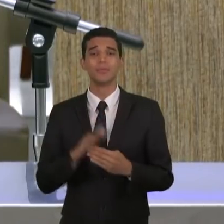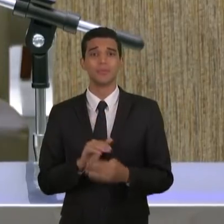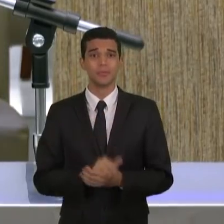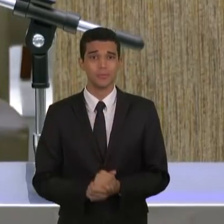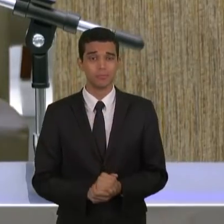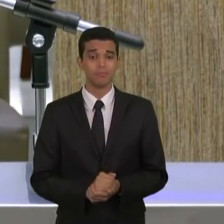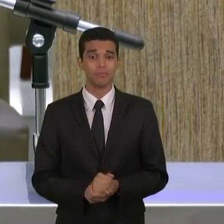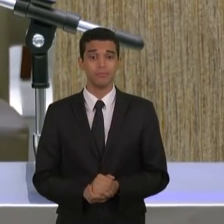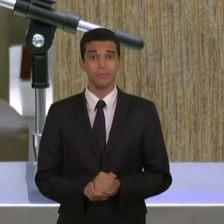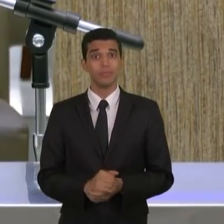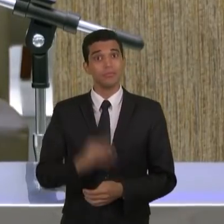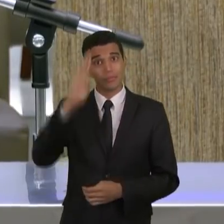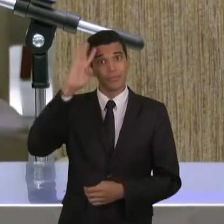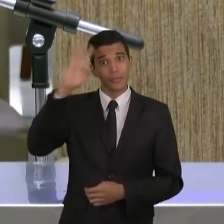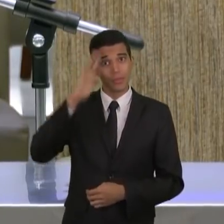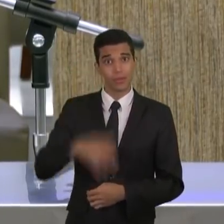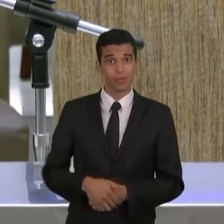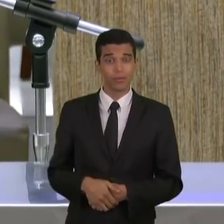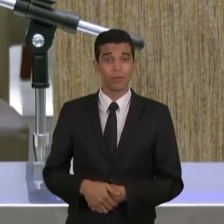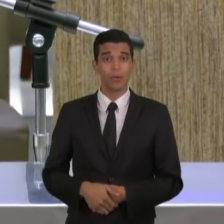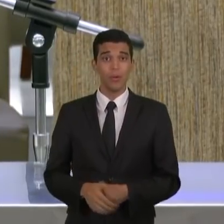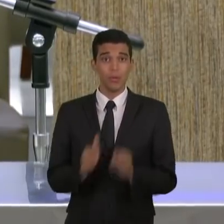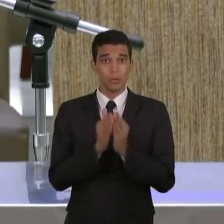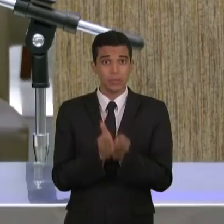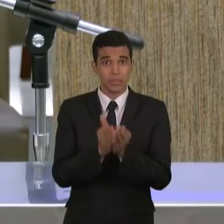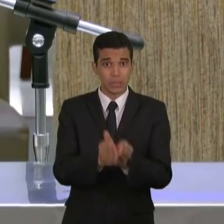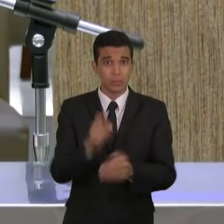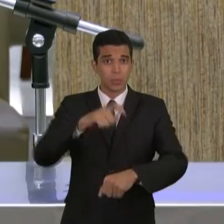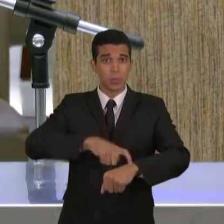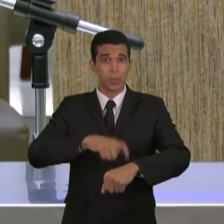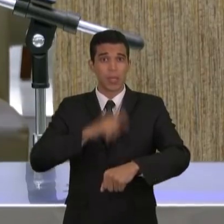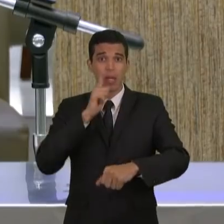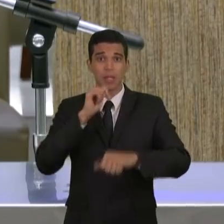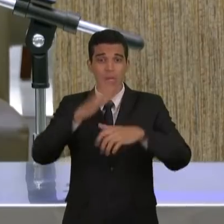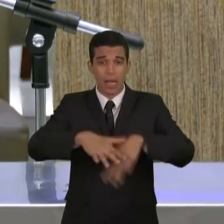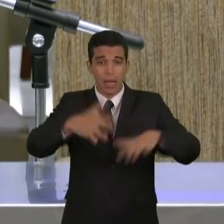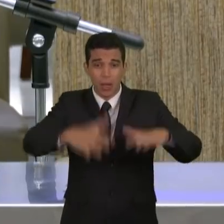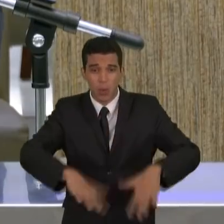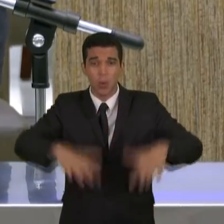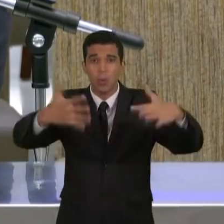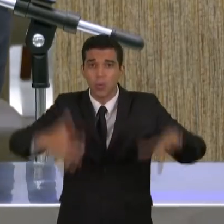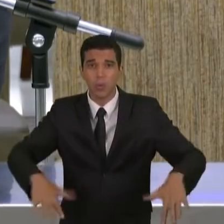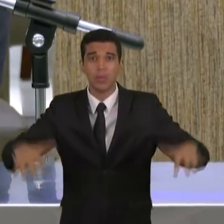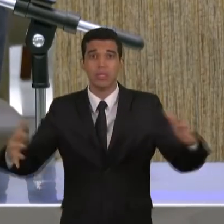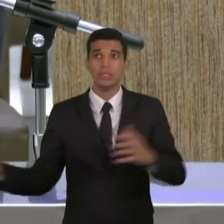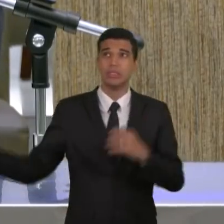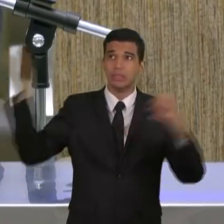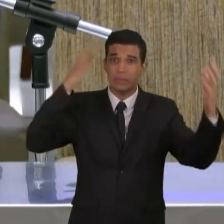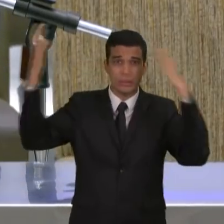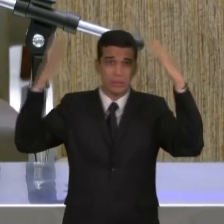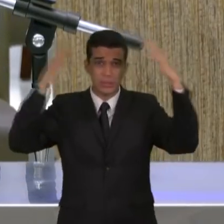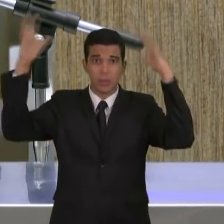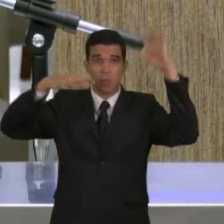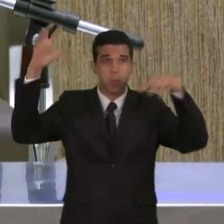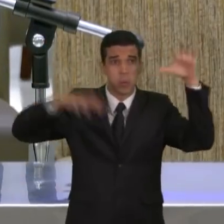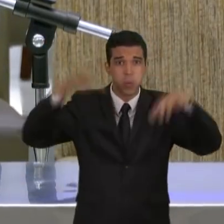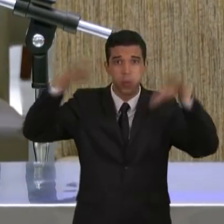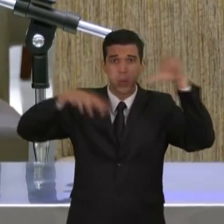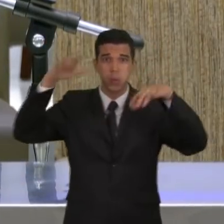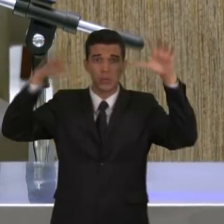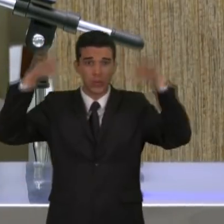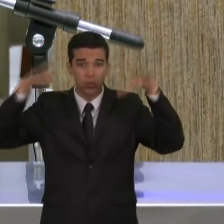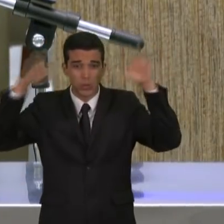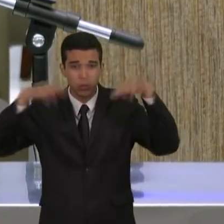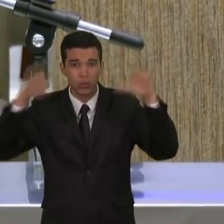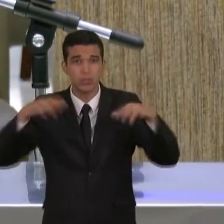meio deste mar que eles estavam atravessando e levanta-se uma tempestade tão grande que